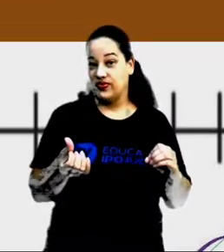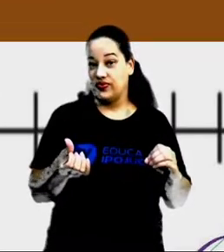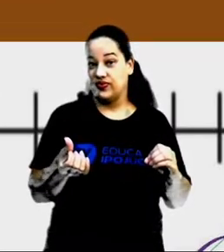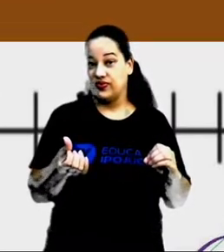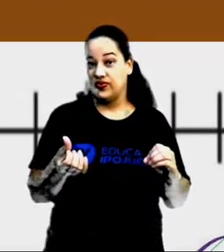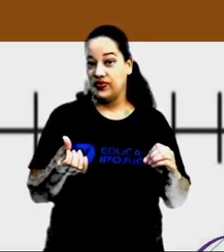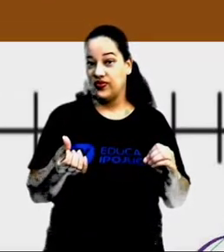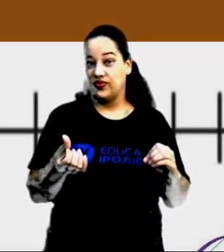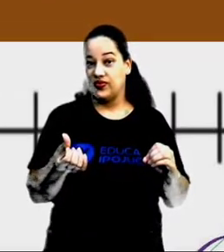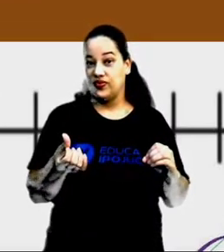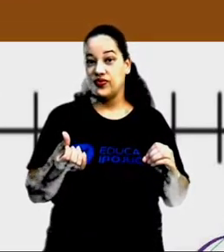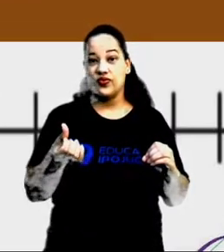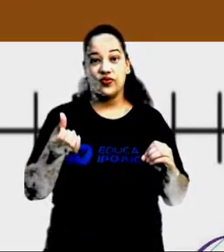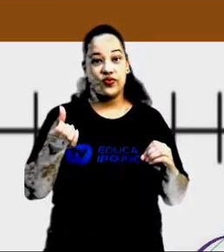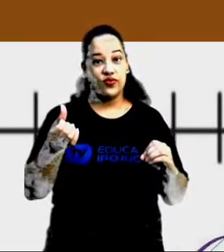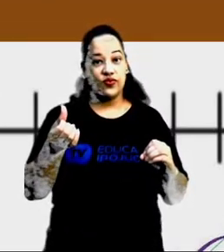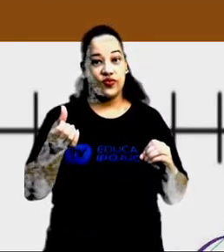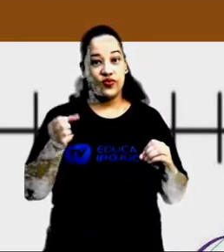6,